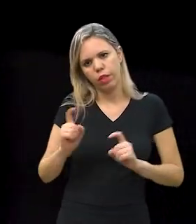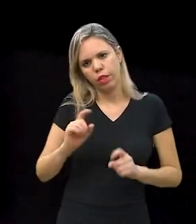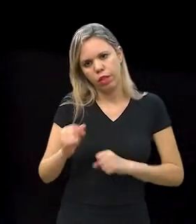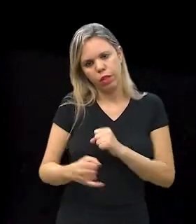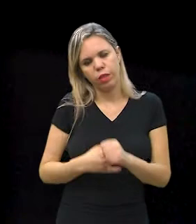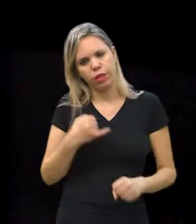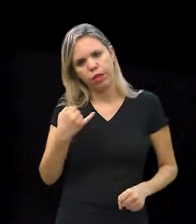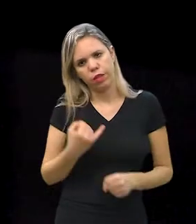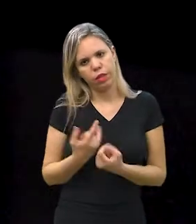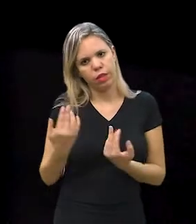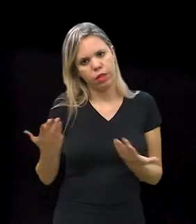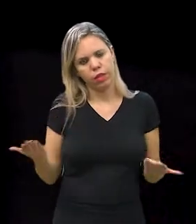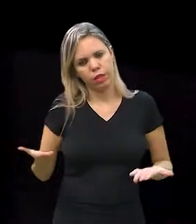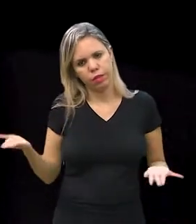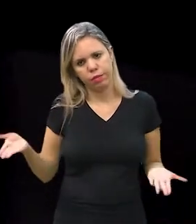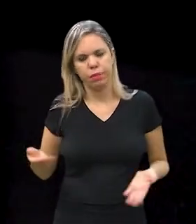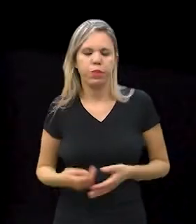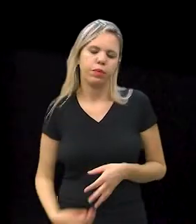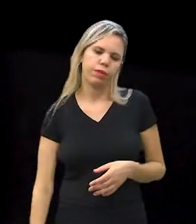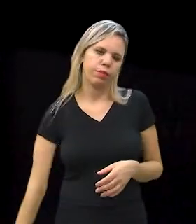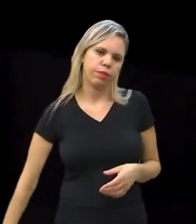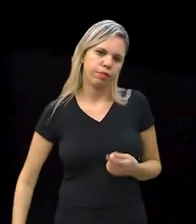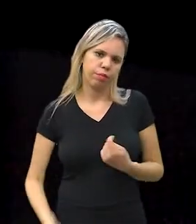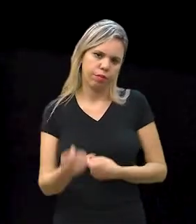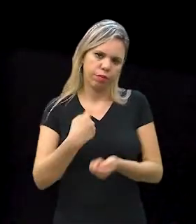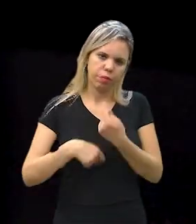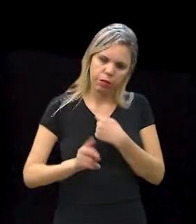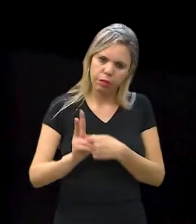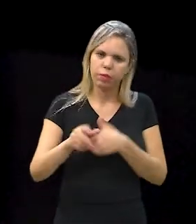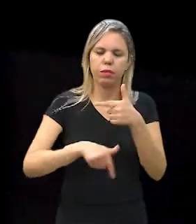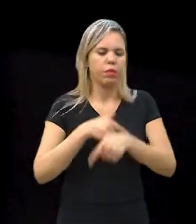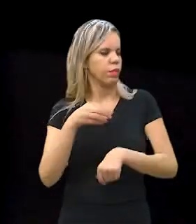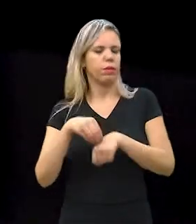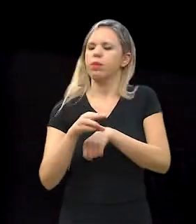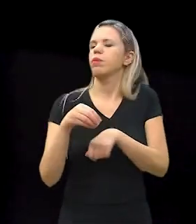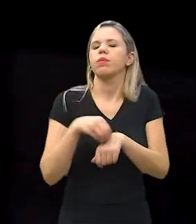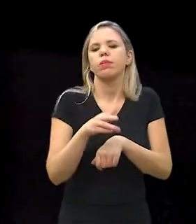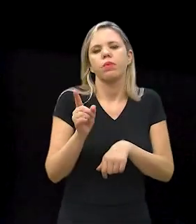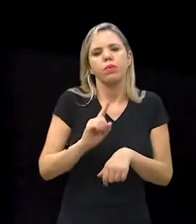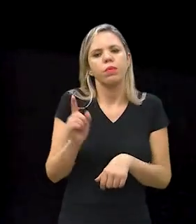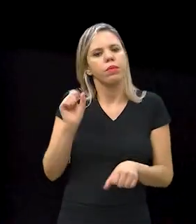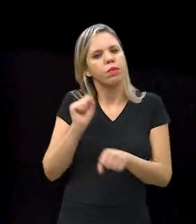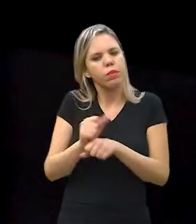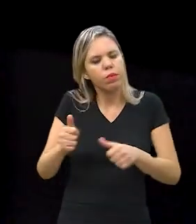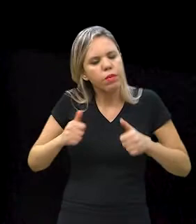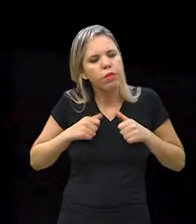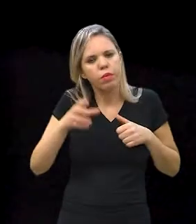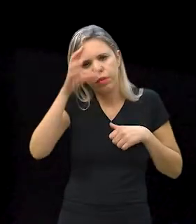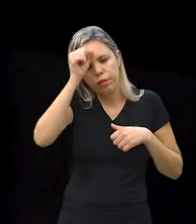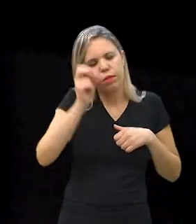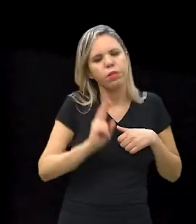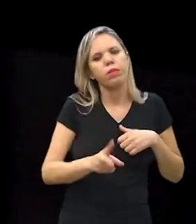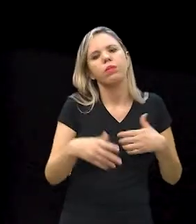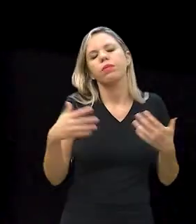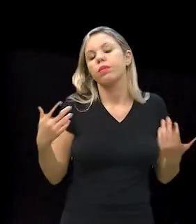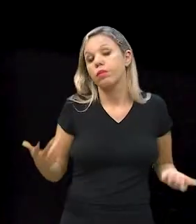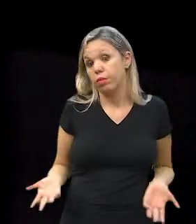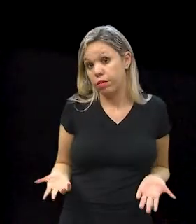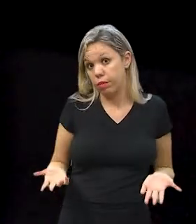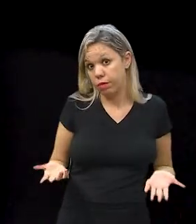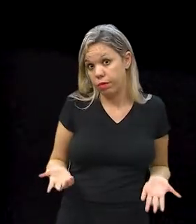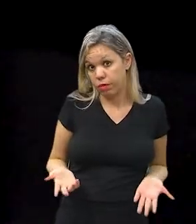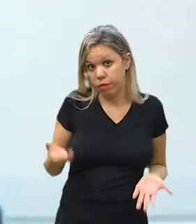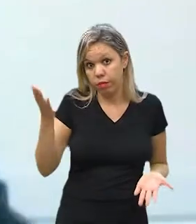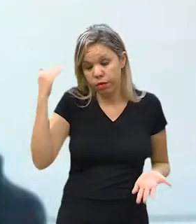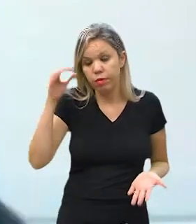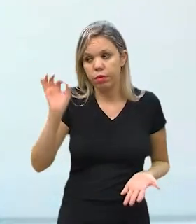presencial, passou a fazer reunião online, igual a gente está aqui agora, e os negócios não pararam, as indicações não pararam, o aprendizado não